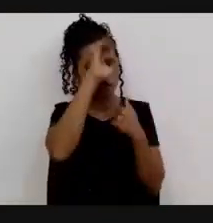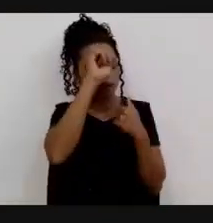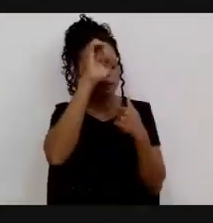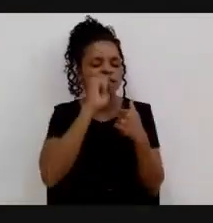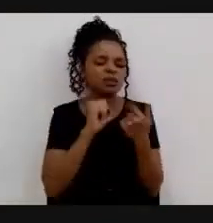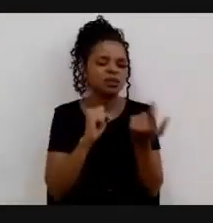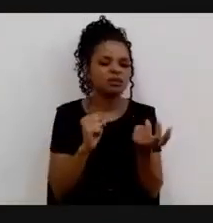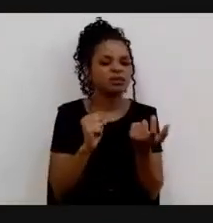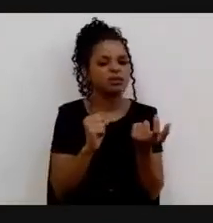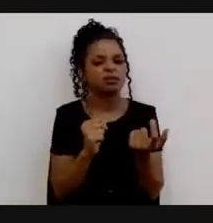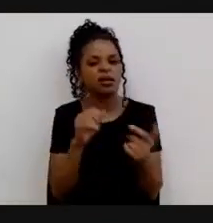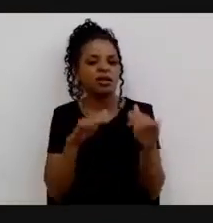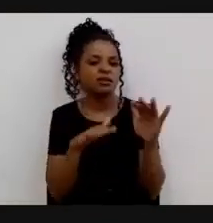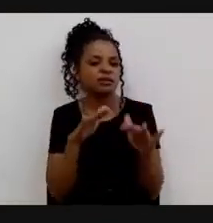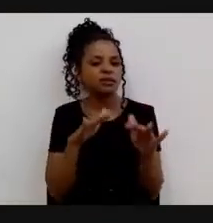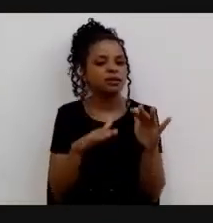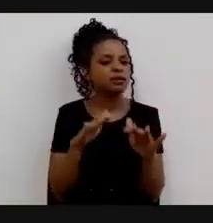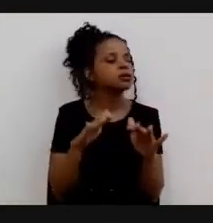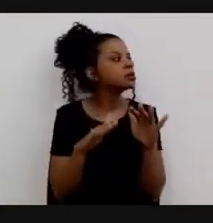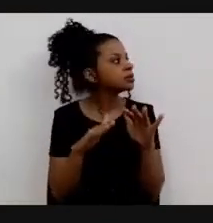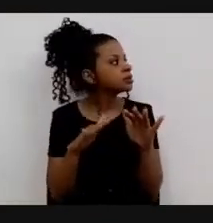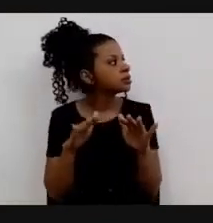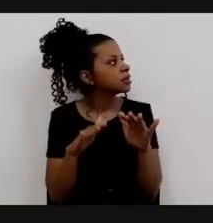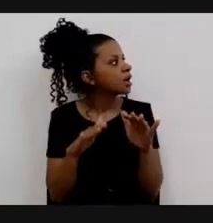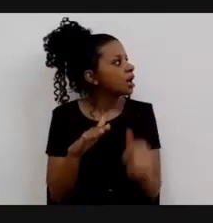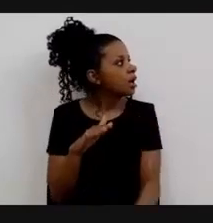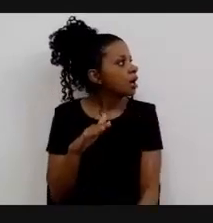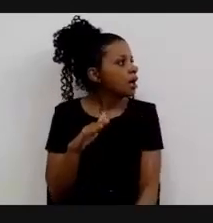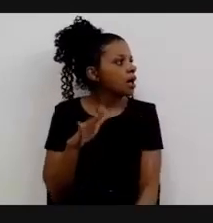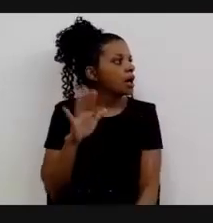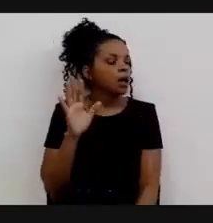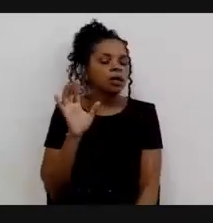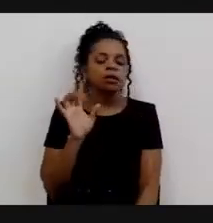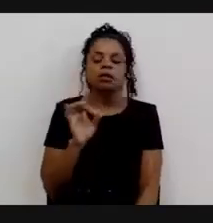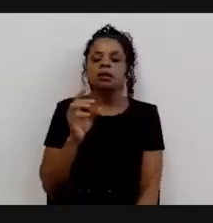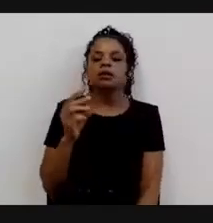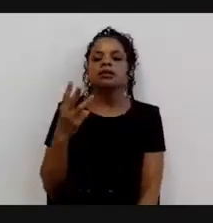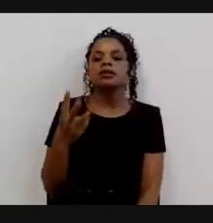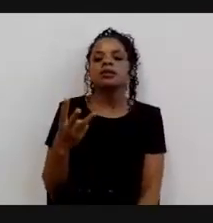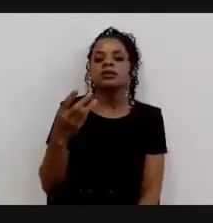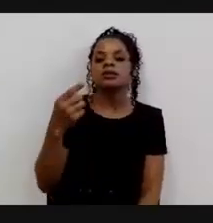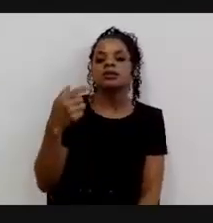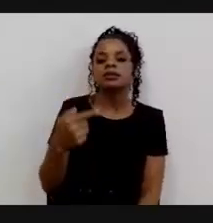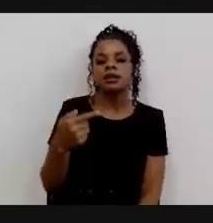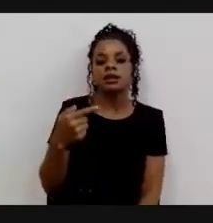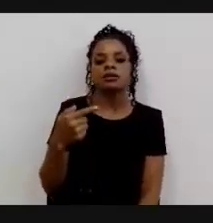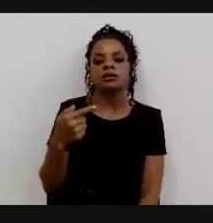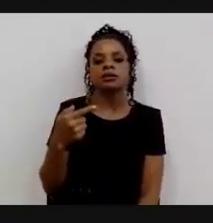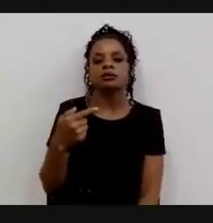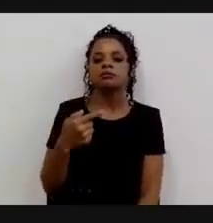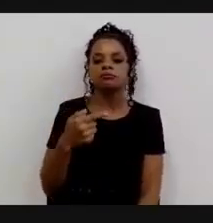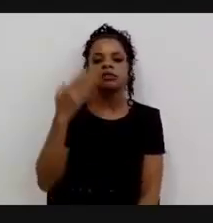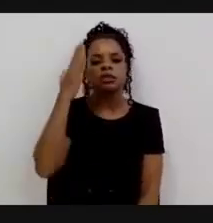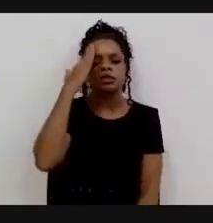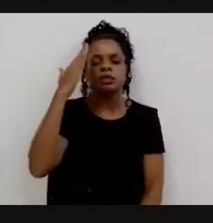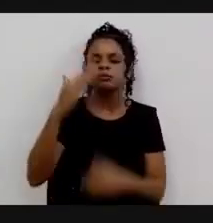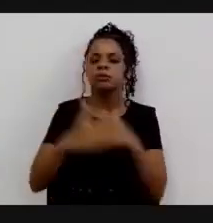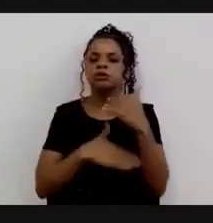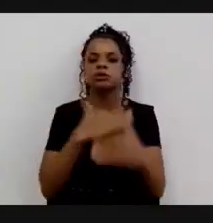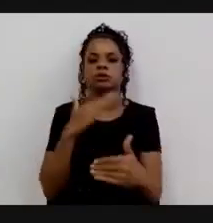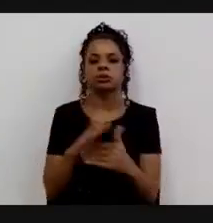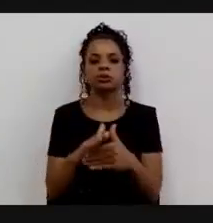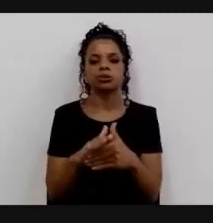às vezes, né, ou raramente, e desses que se informam, apenas 37% estão totalmente atualizados, né?